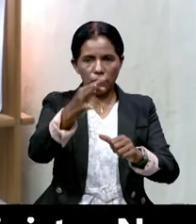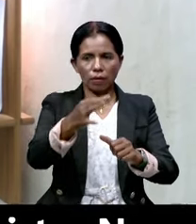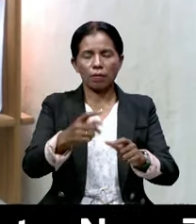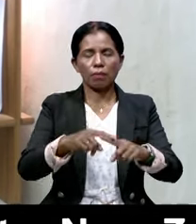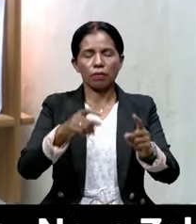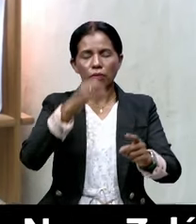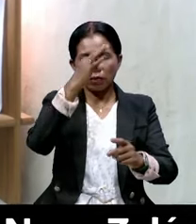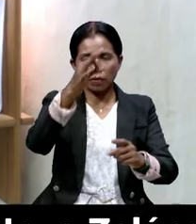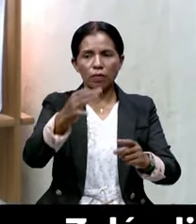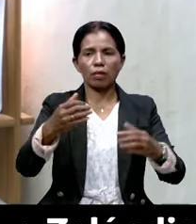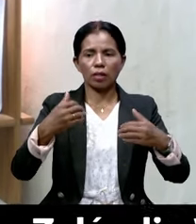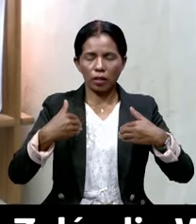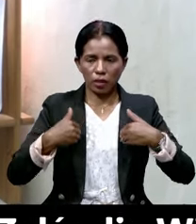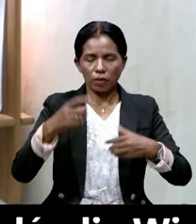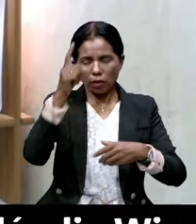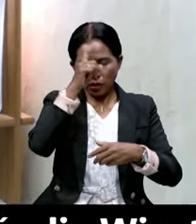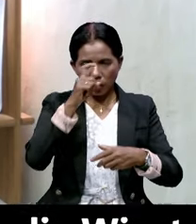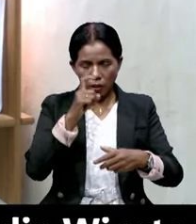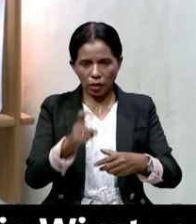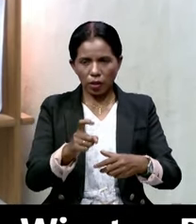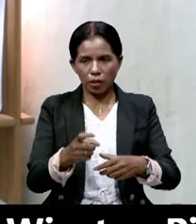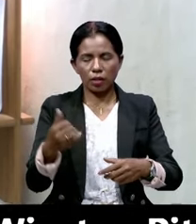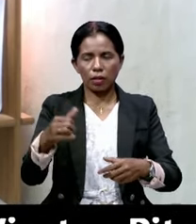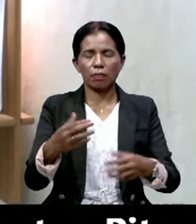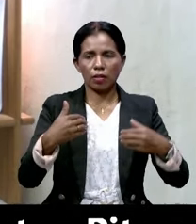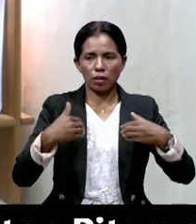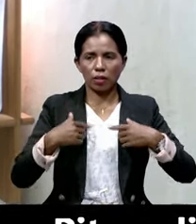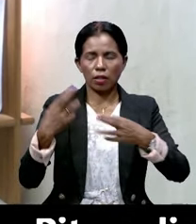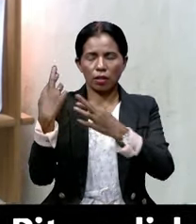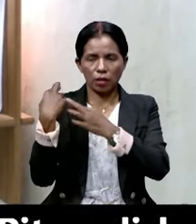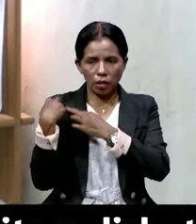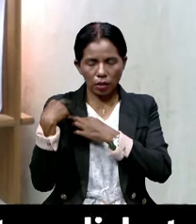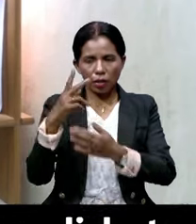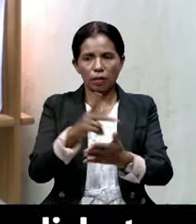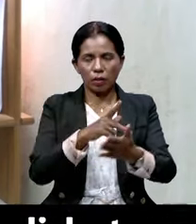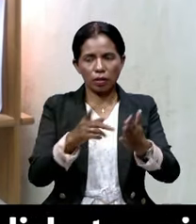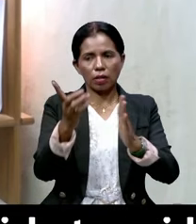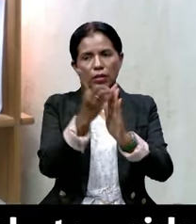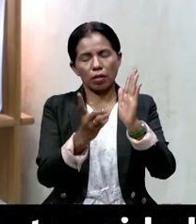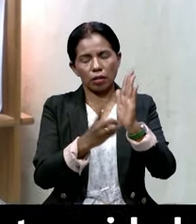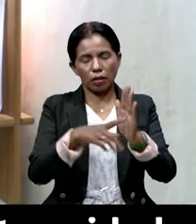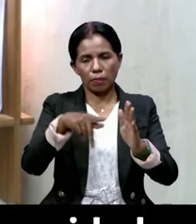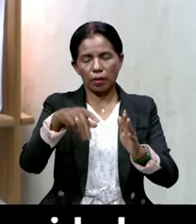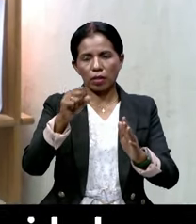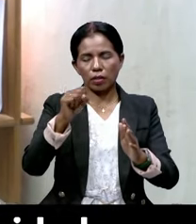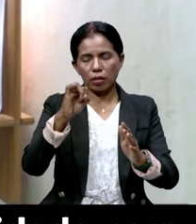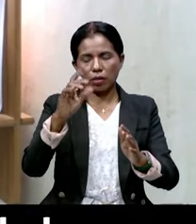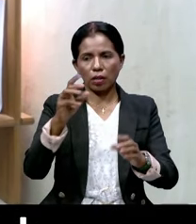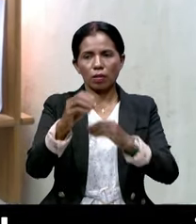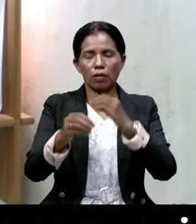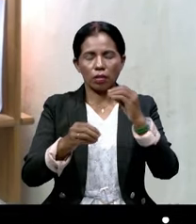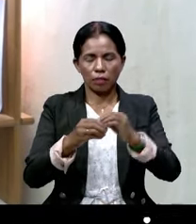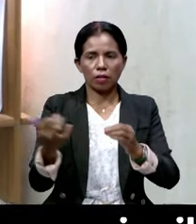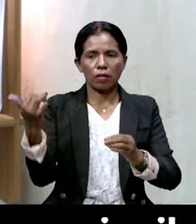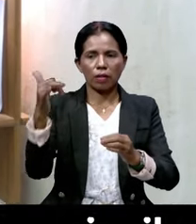a bambeirua quando torna tirar certo na bem mas ser responsável criminal base de dados psíquicos ia quando base de cometimento